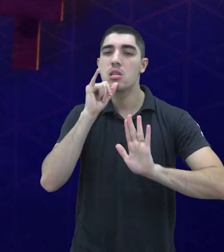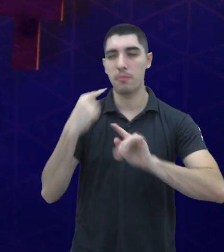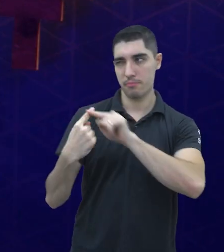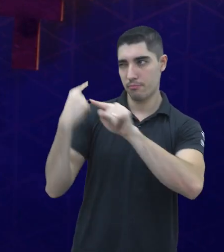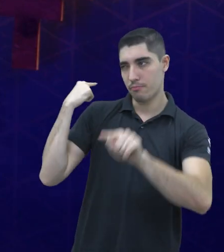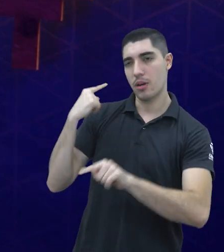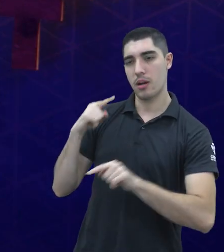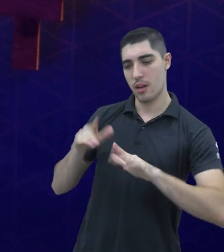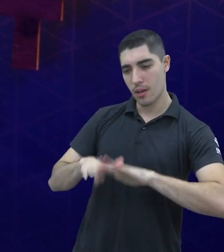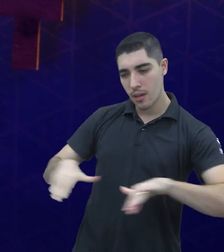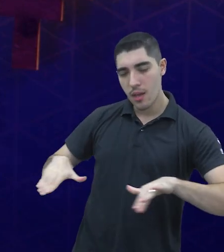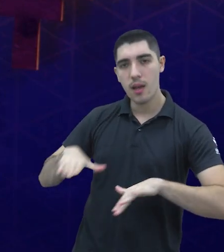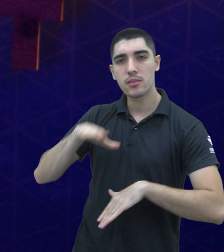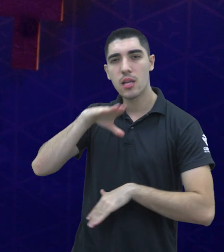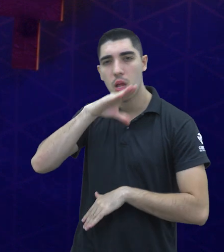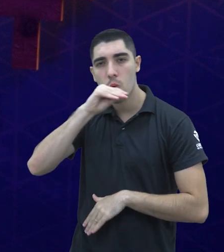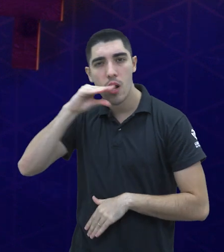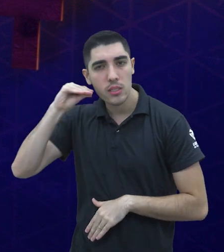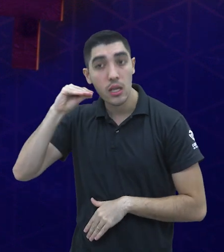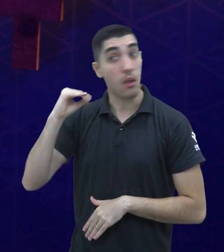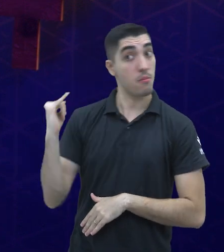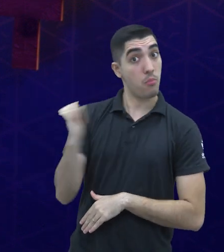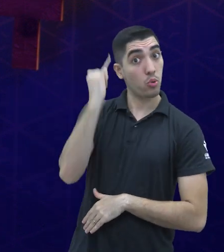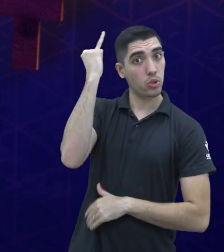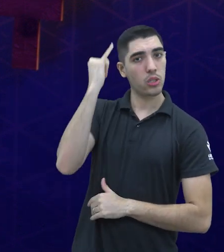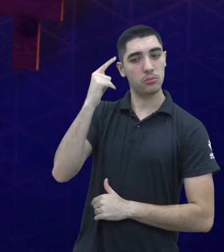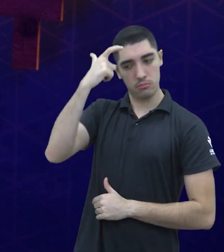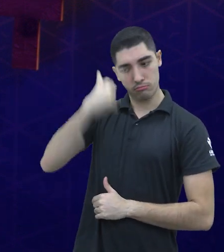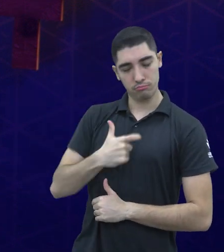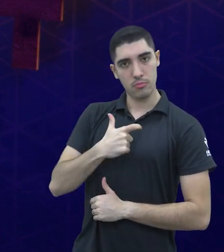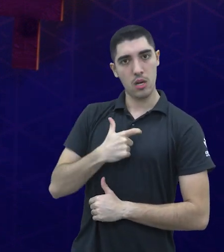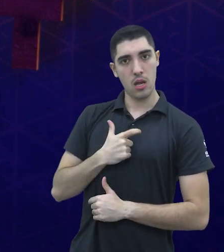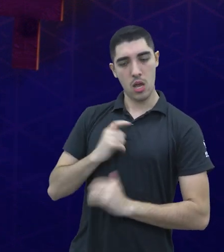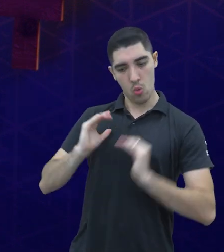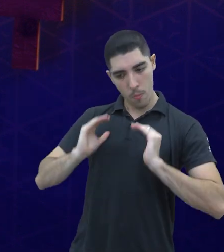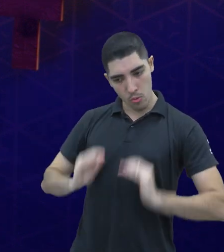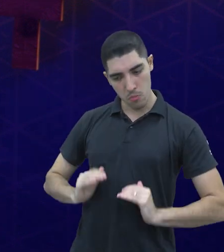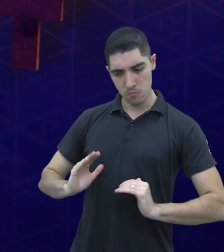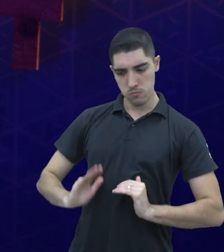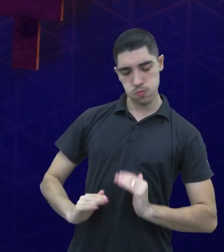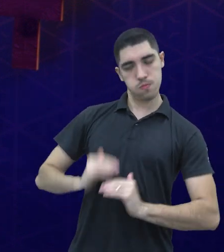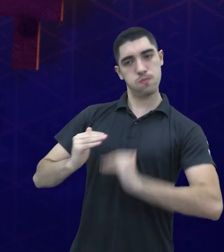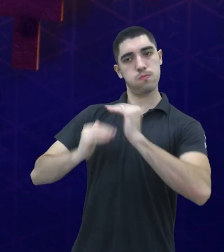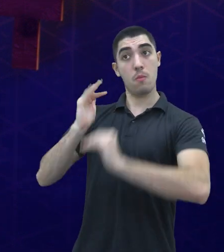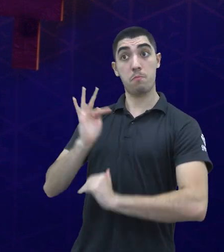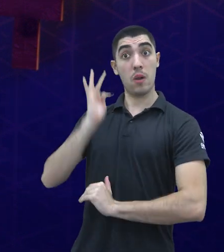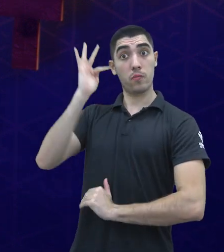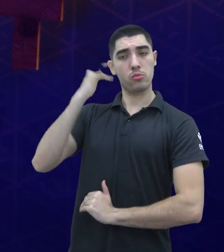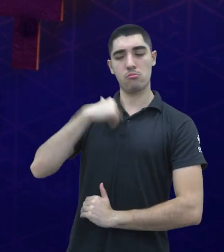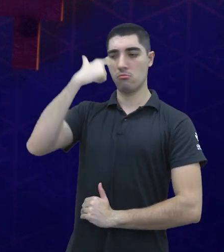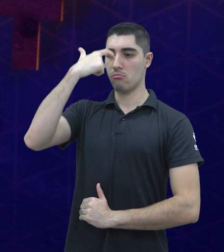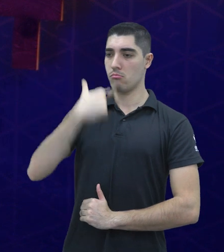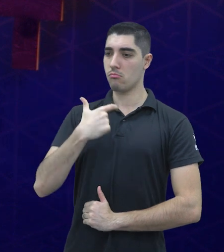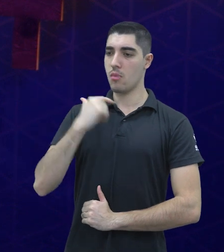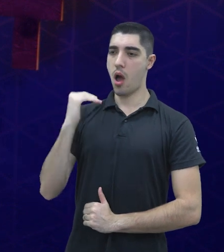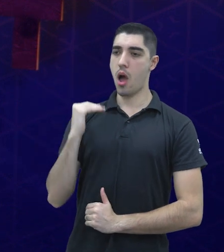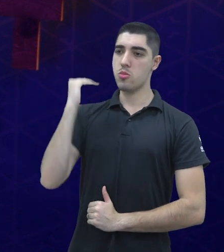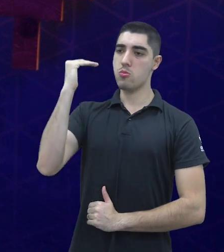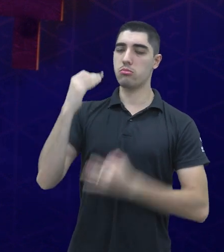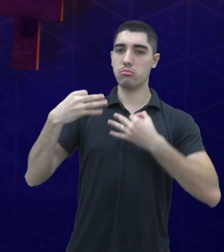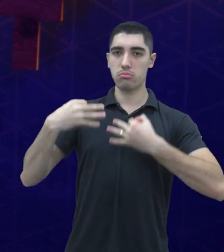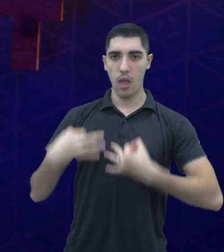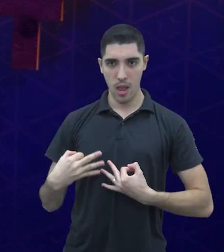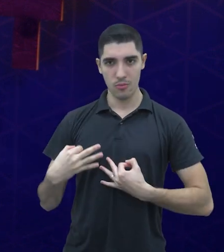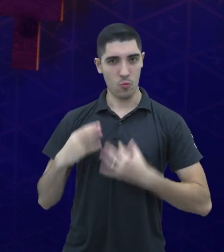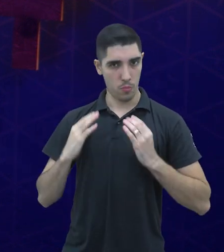da infância e da adolescência, ele é muito importante, né, para o desenvolvimento do caráter do adulto, né? Muitas